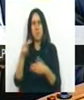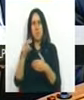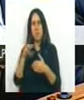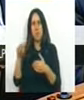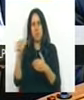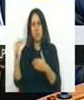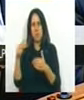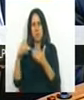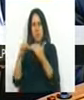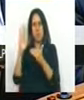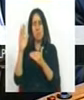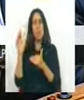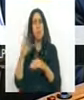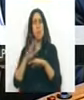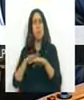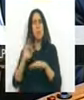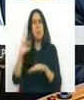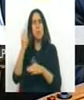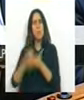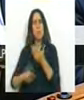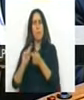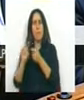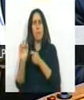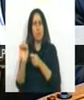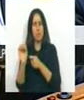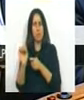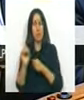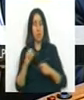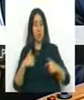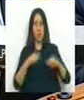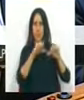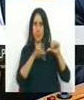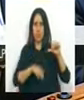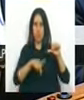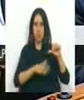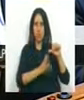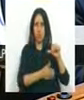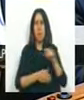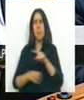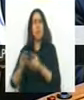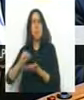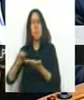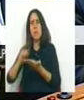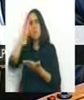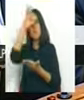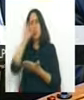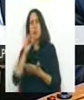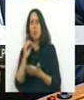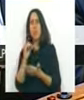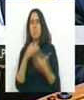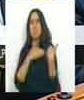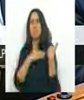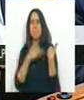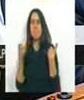um imposto que não paga. Discutimos mais do que um secretário de Estado que tem a sua autoridade arrasada